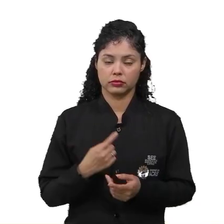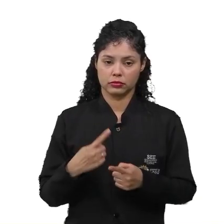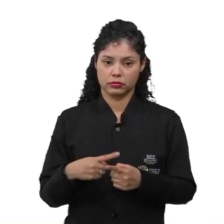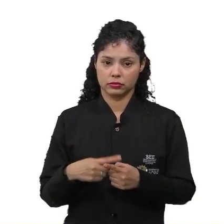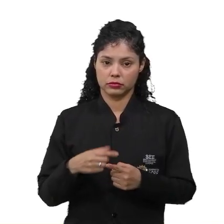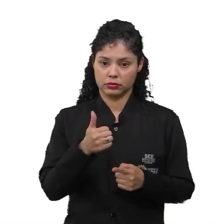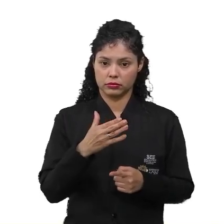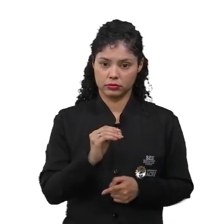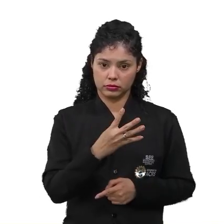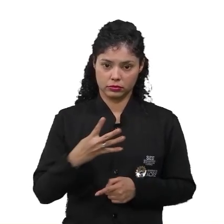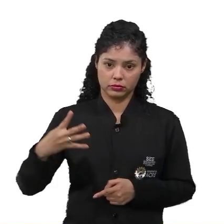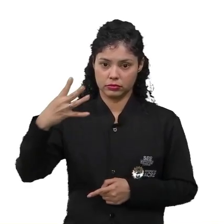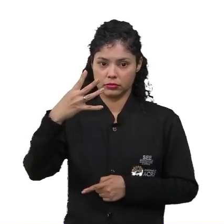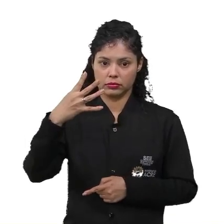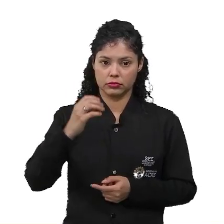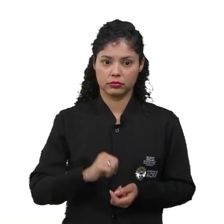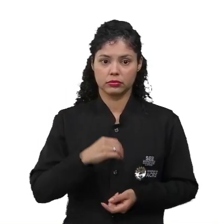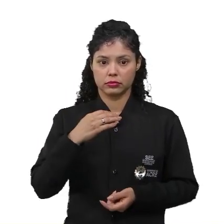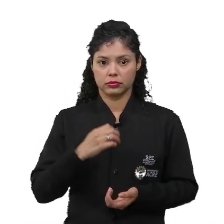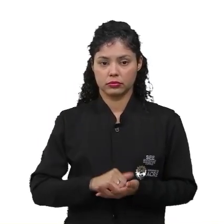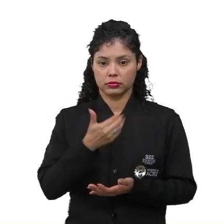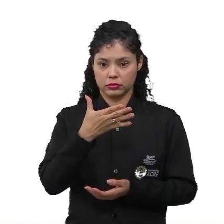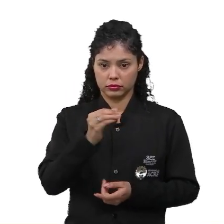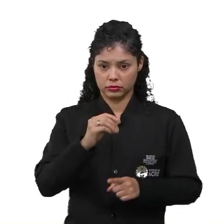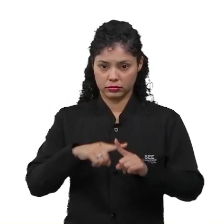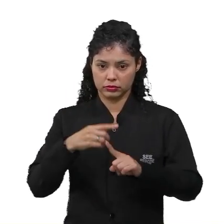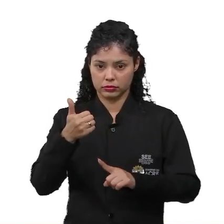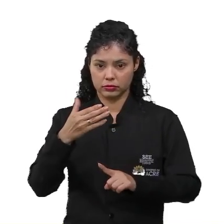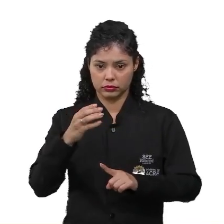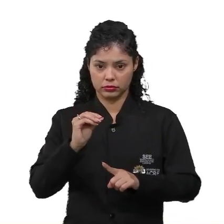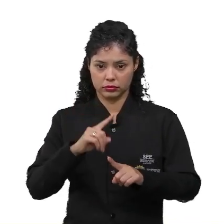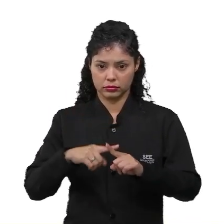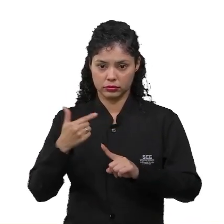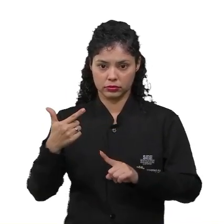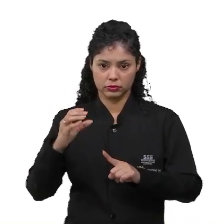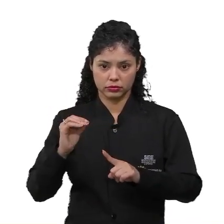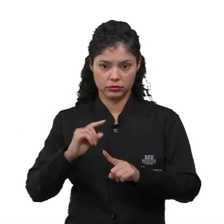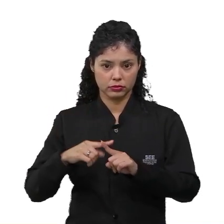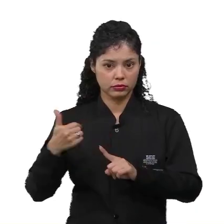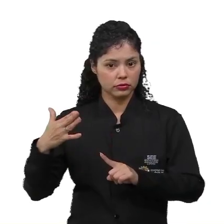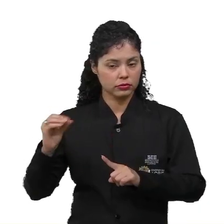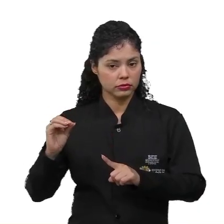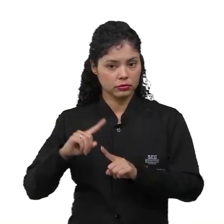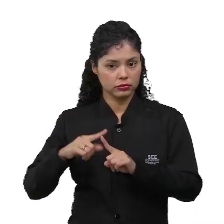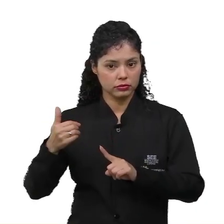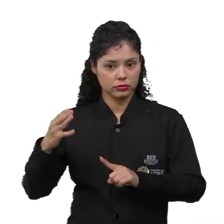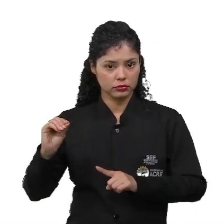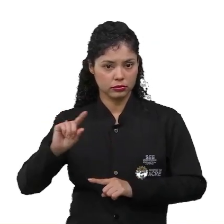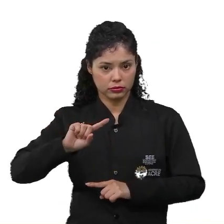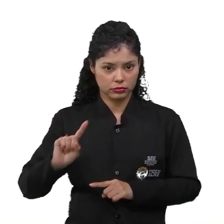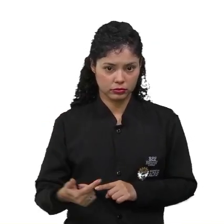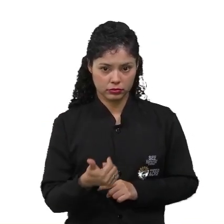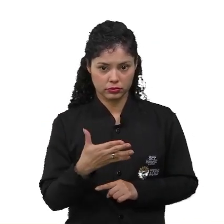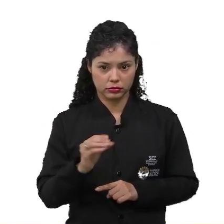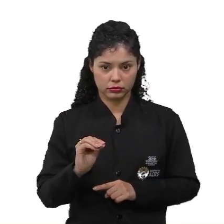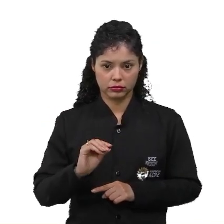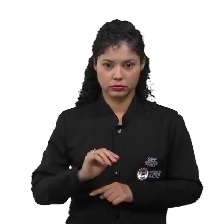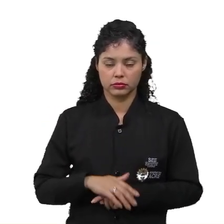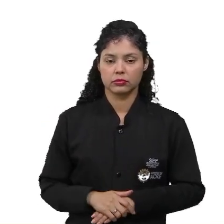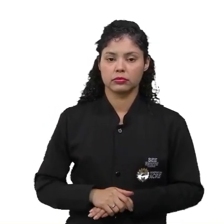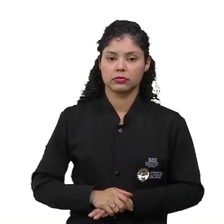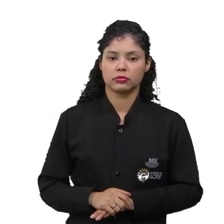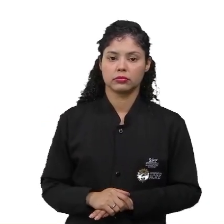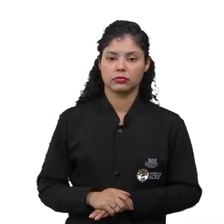Porque 10 elevado a 4 é 10.000. Então, essa é a ideia do